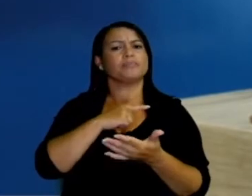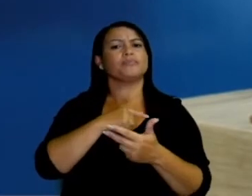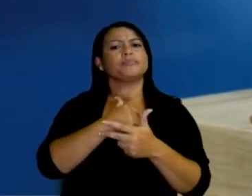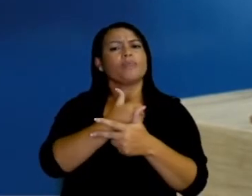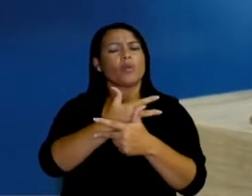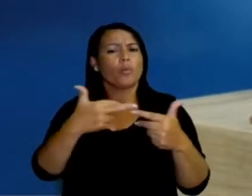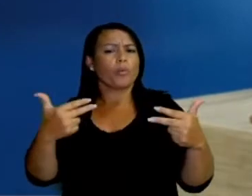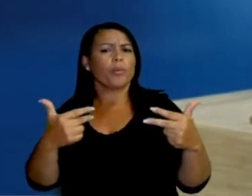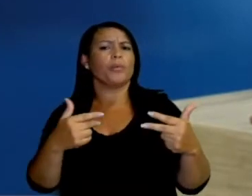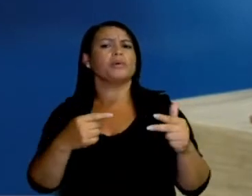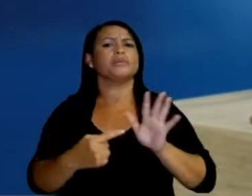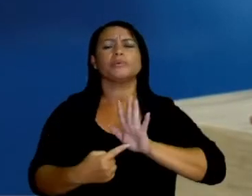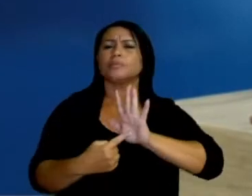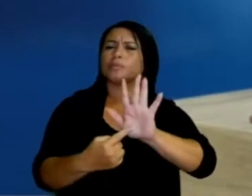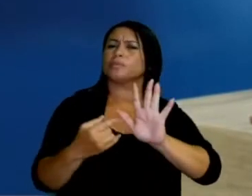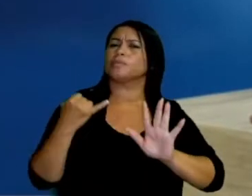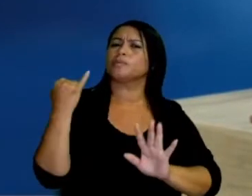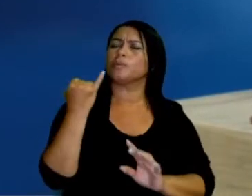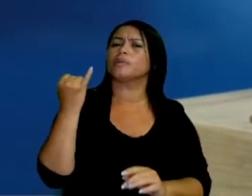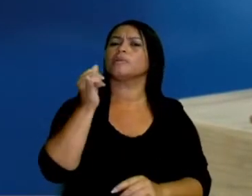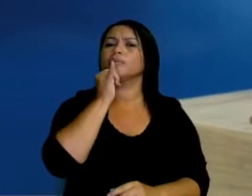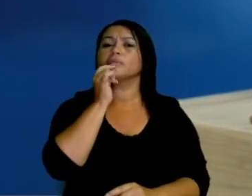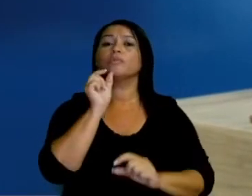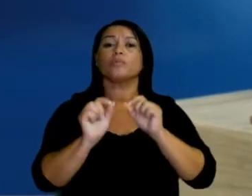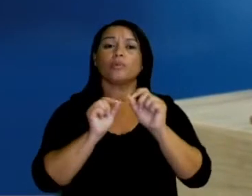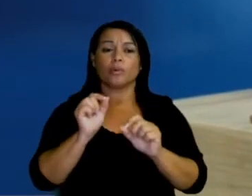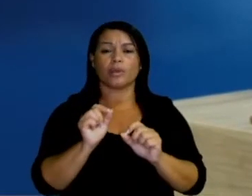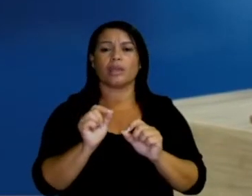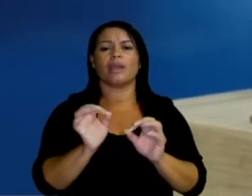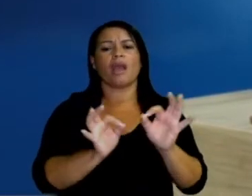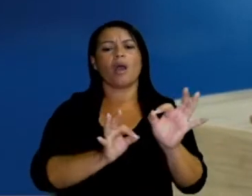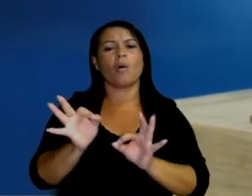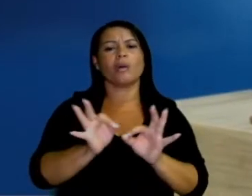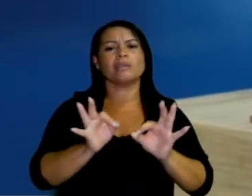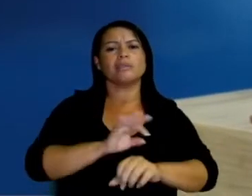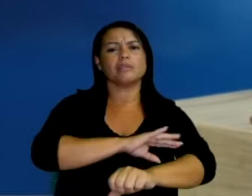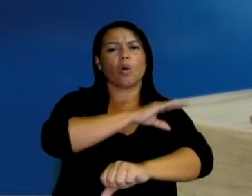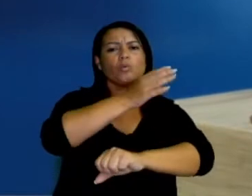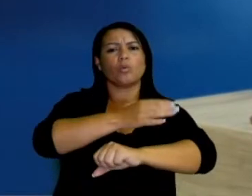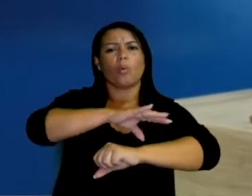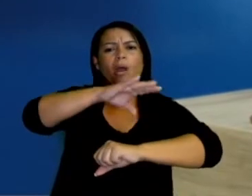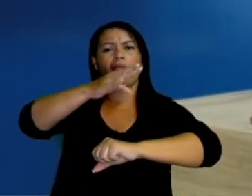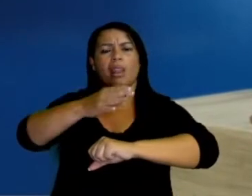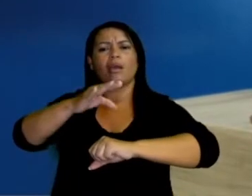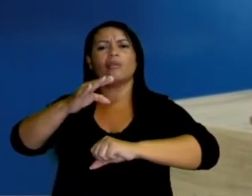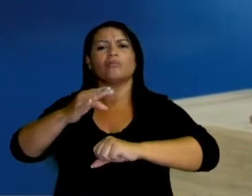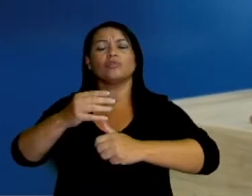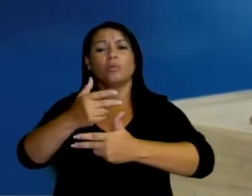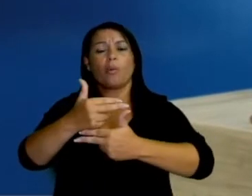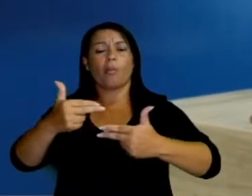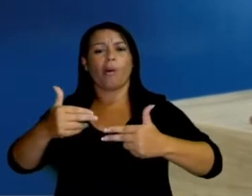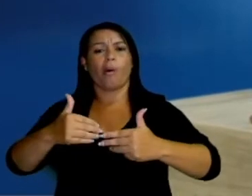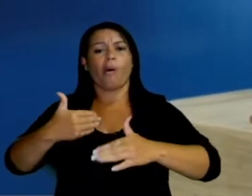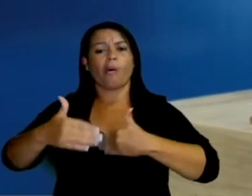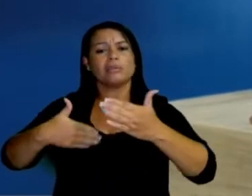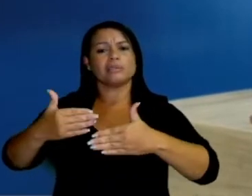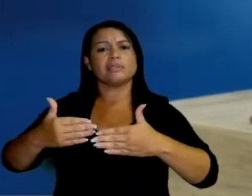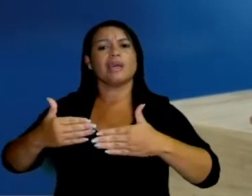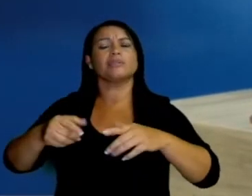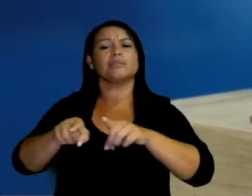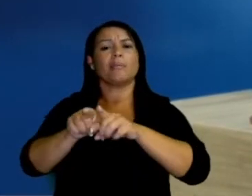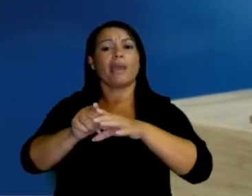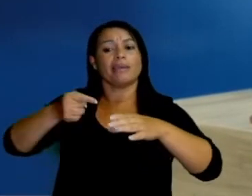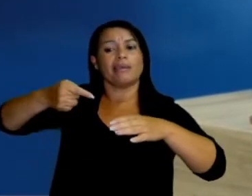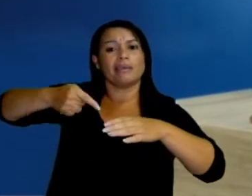vão levar, por exemplo, à formação do relevo, né, por processos internos, né, ou você tem processos